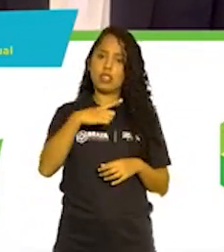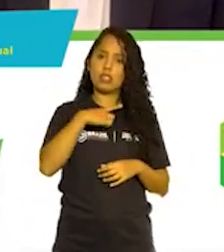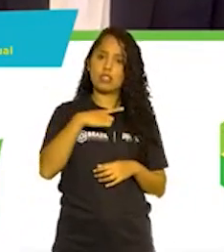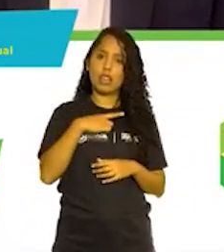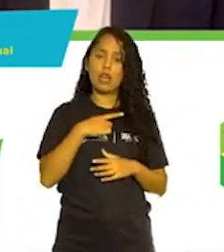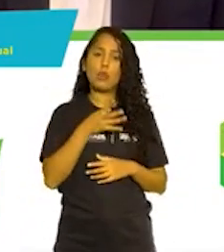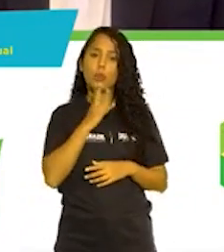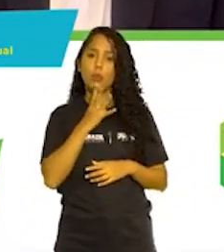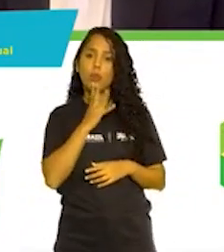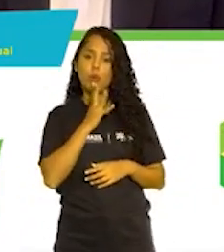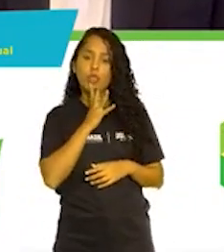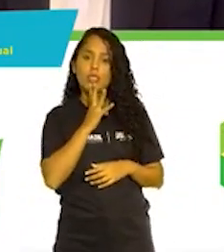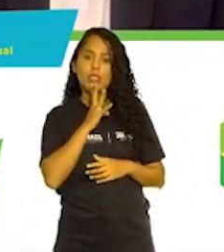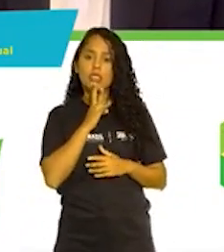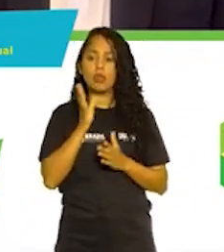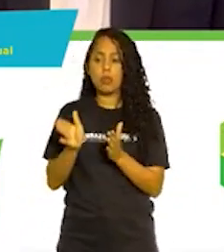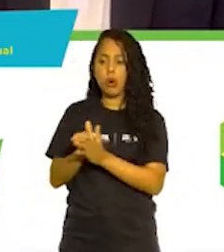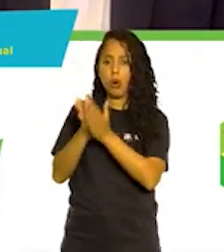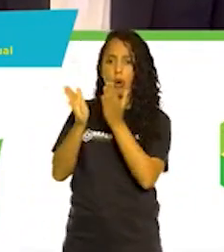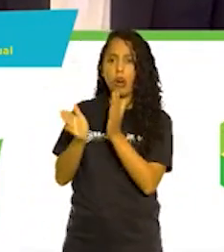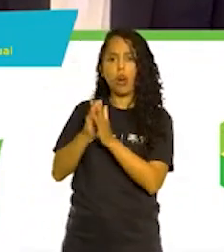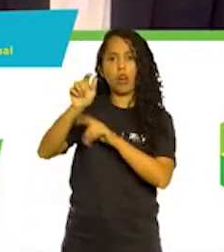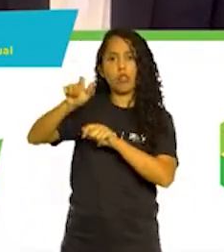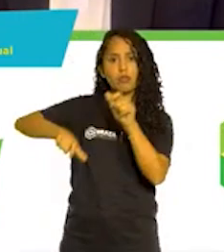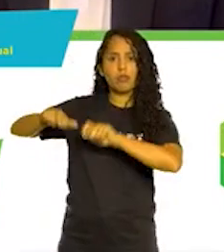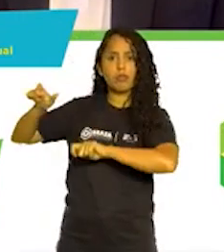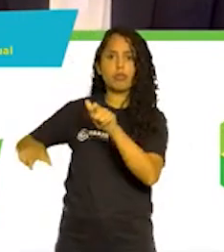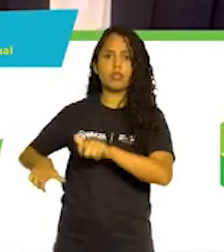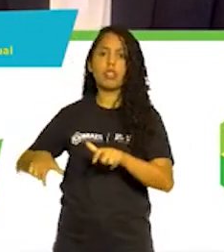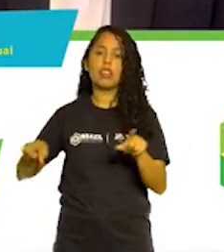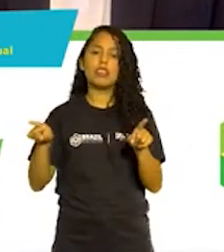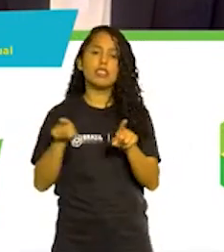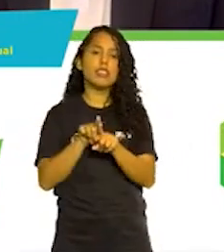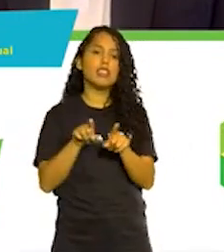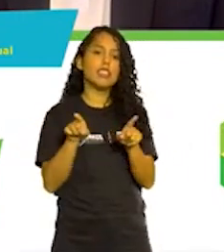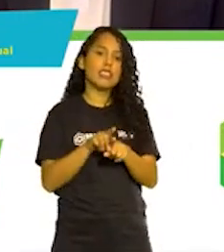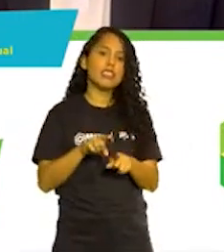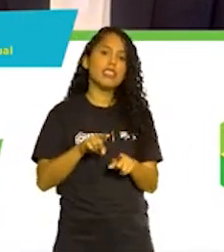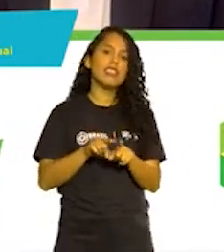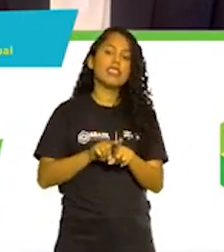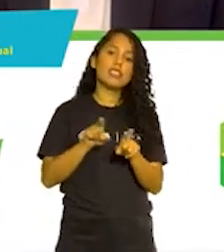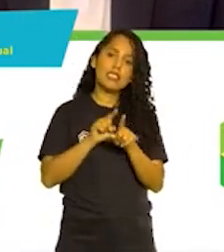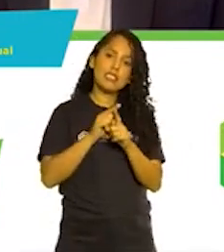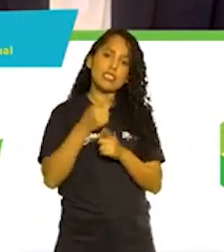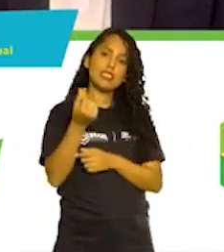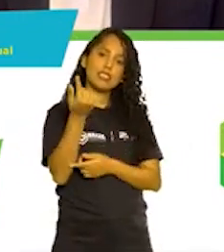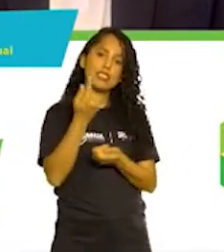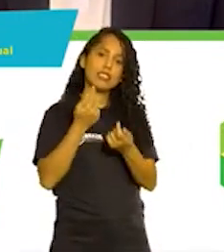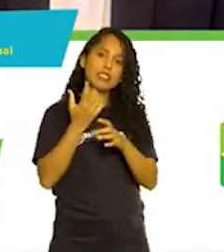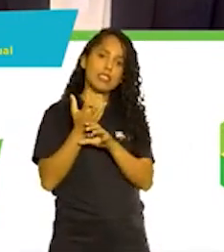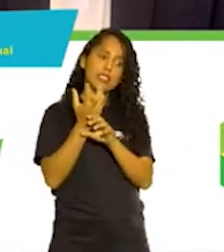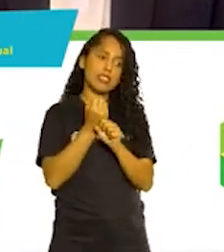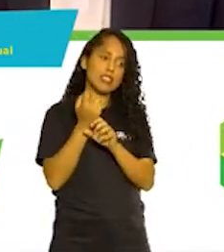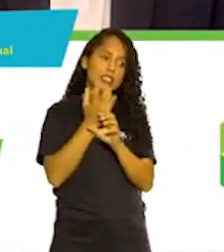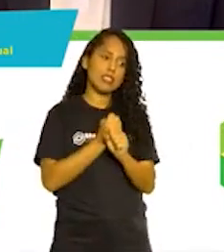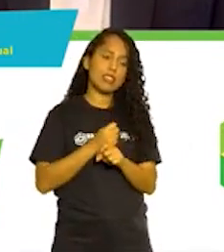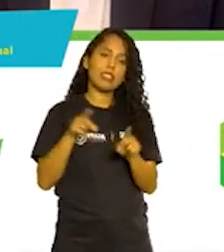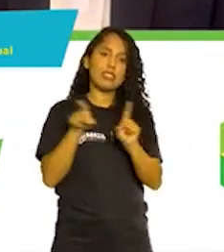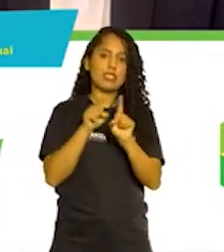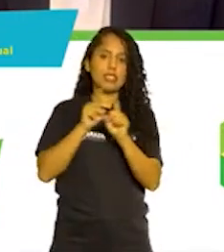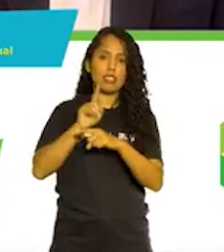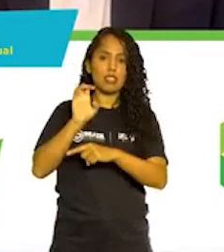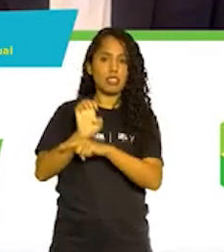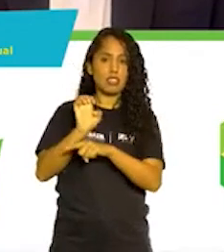conhecer os pobres e o que a Flávia disse sobre também os orçamentos dos entes subnacionais, o